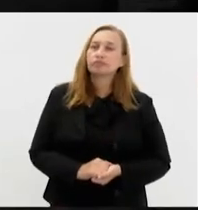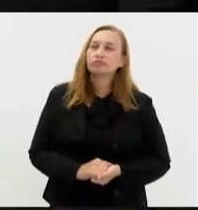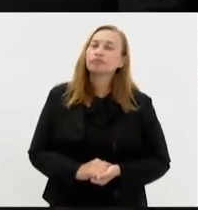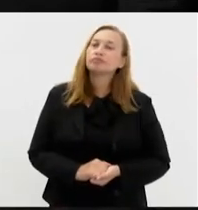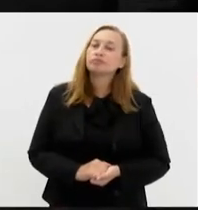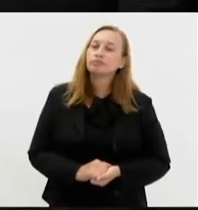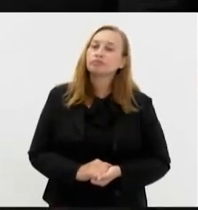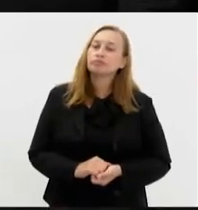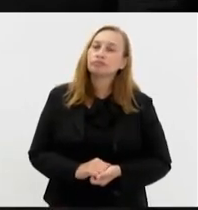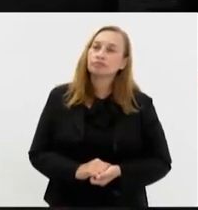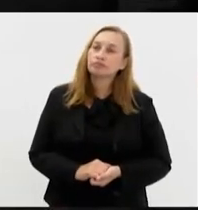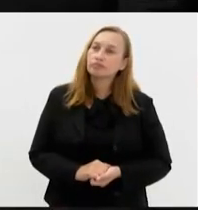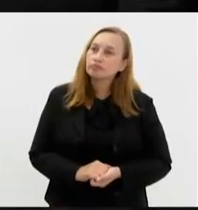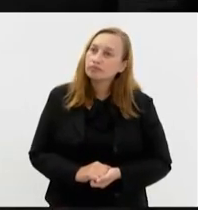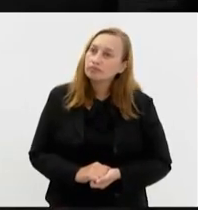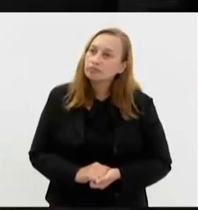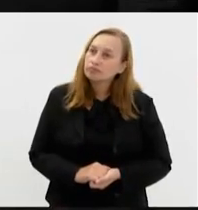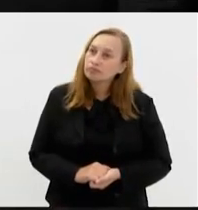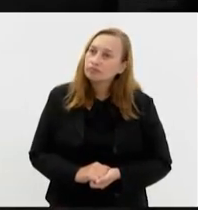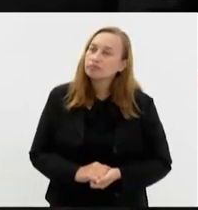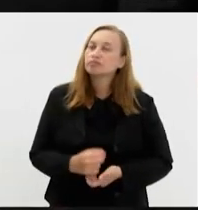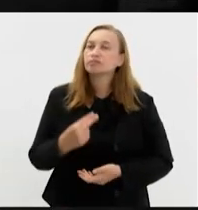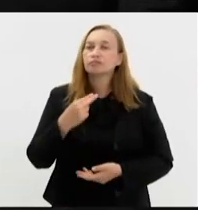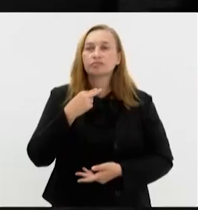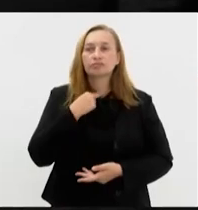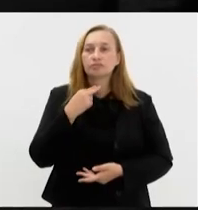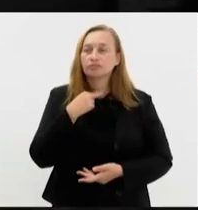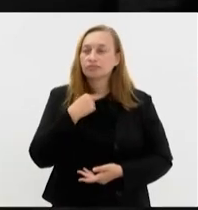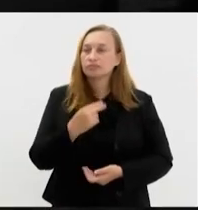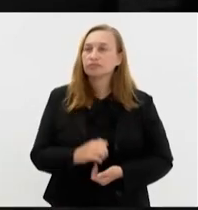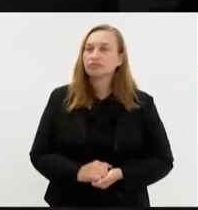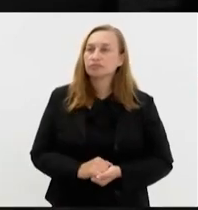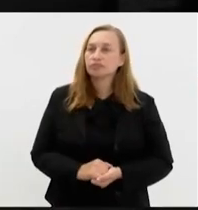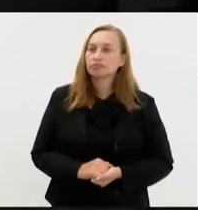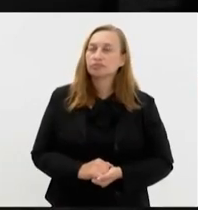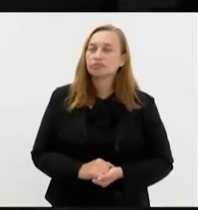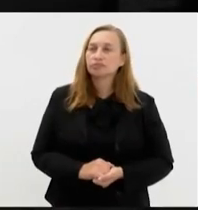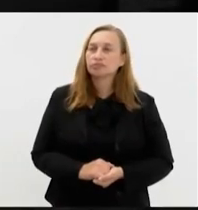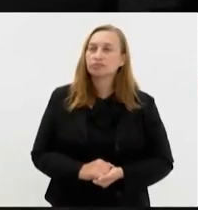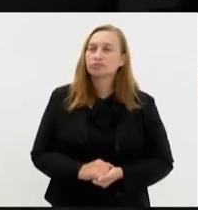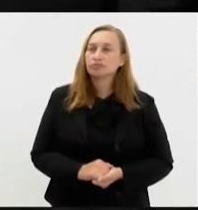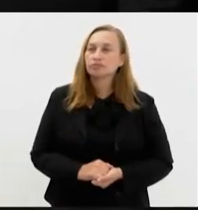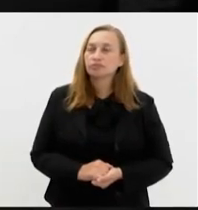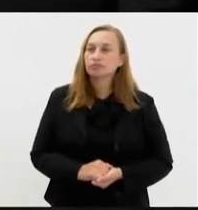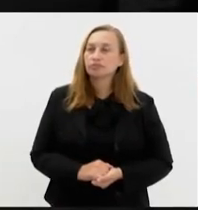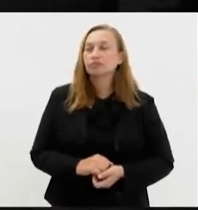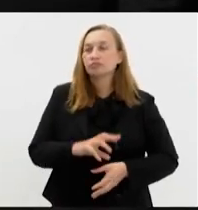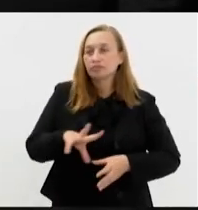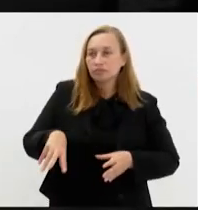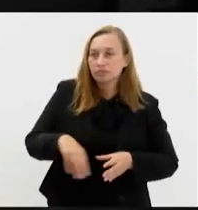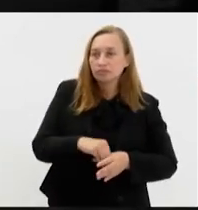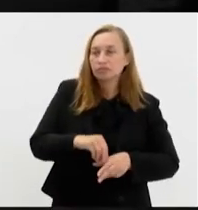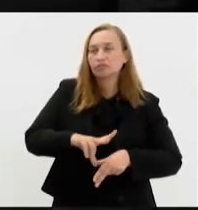propagandístico mas não pode estar escorada ou prover a fraude